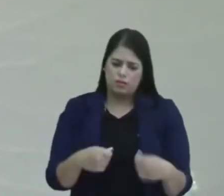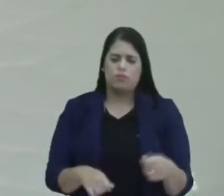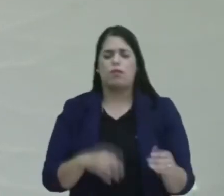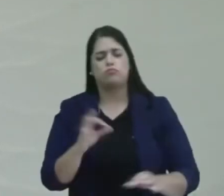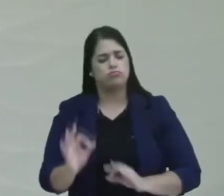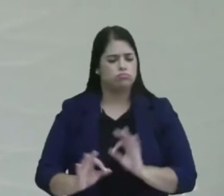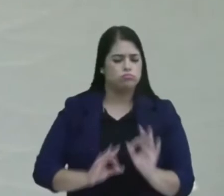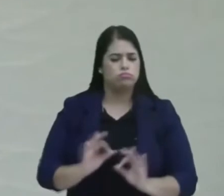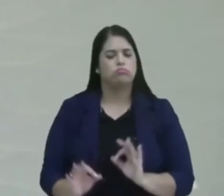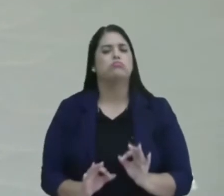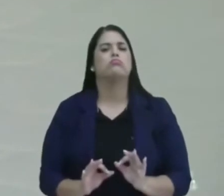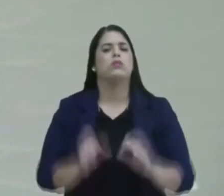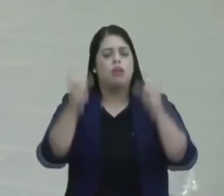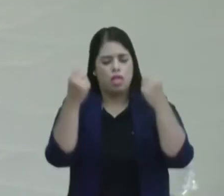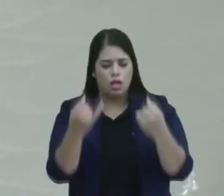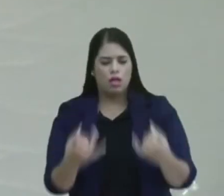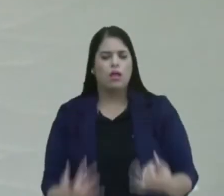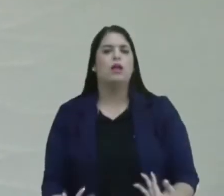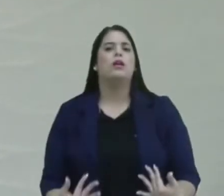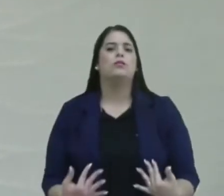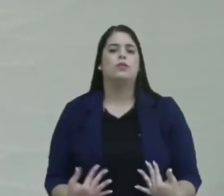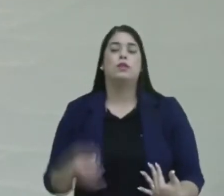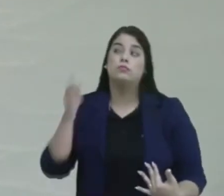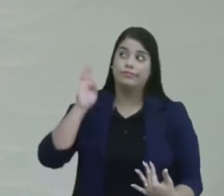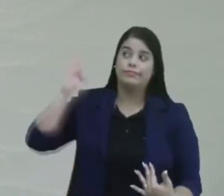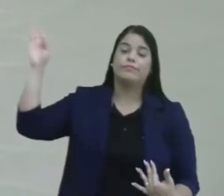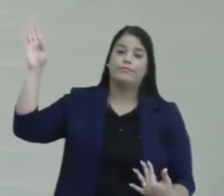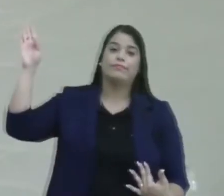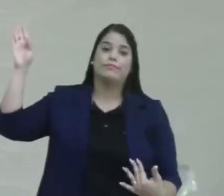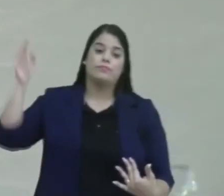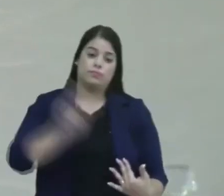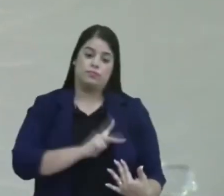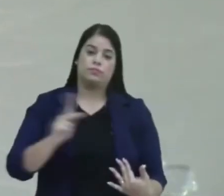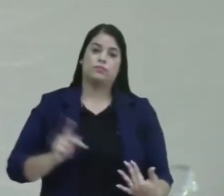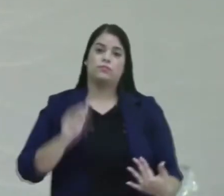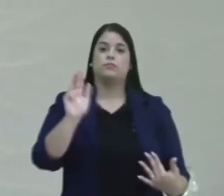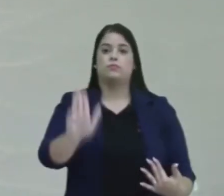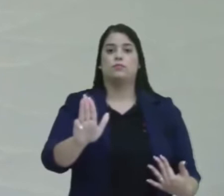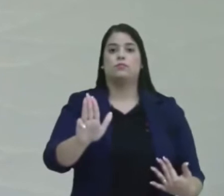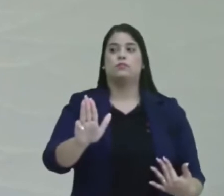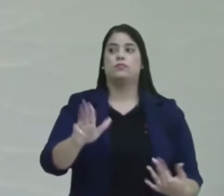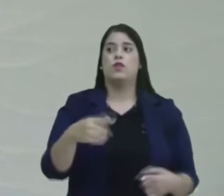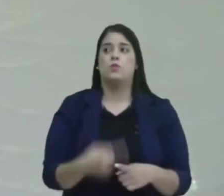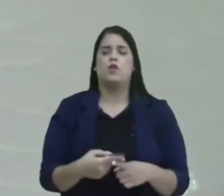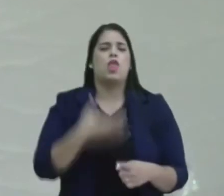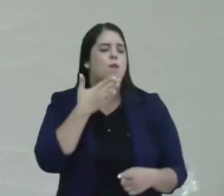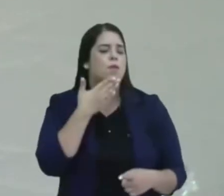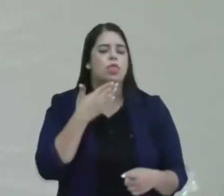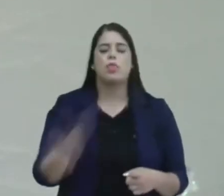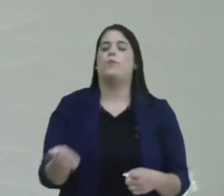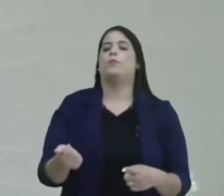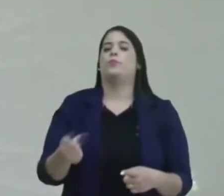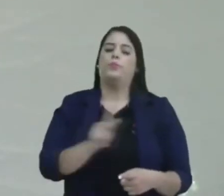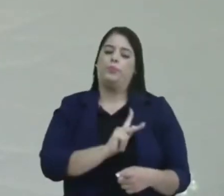aqui e defender a candidatura do presidente Lula, que a gente considera presidente porque foi o melhor presidente. E